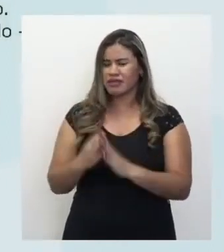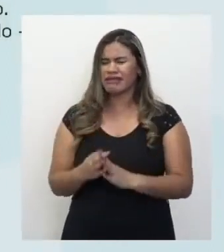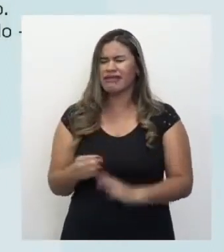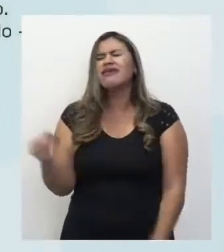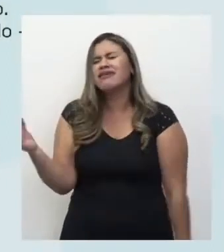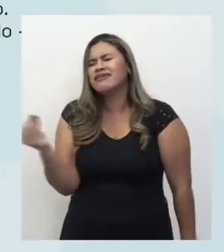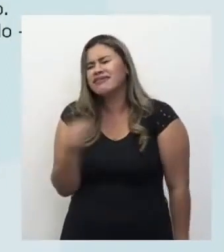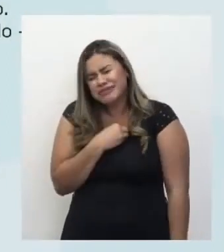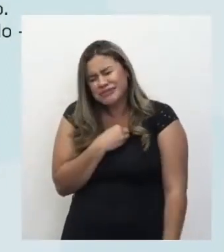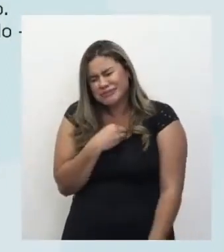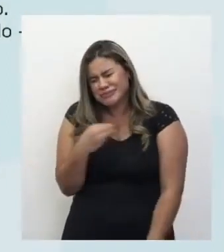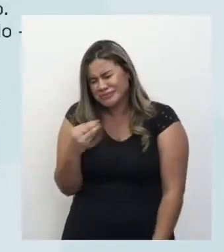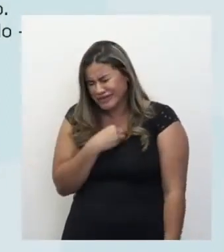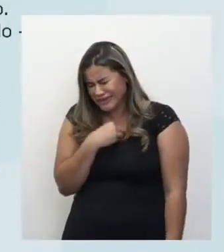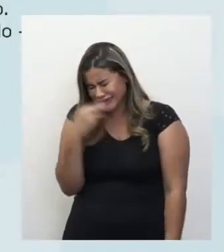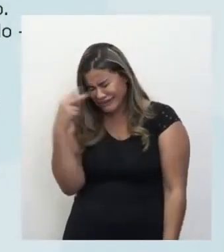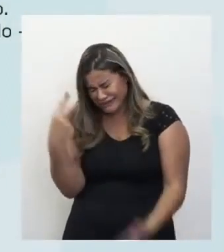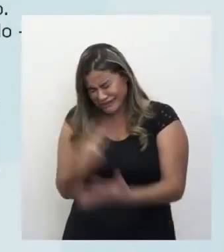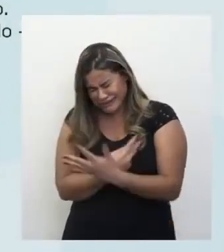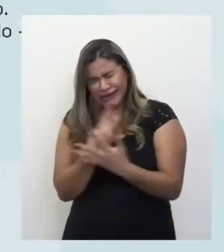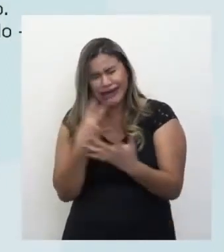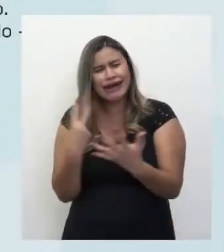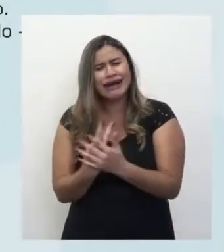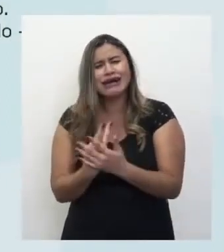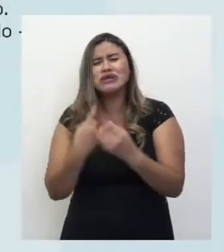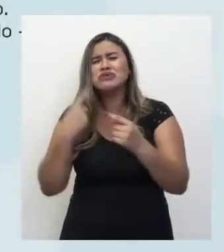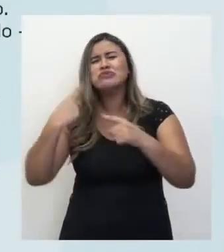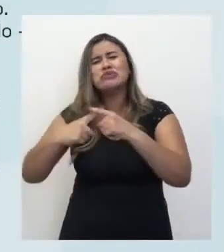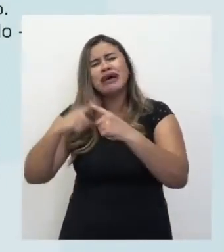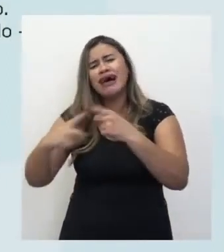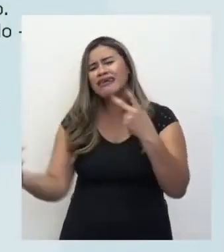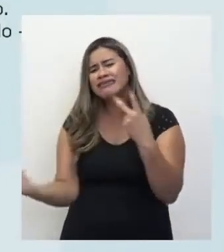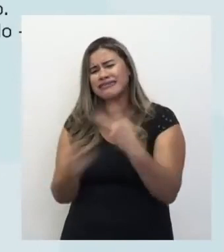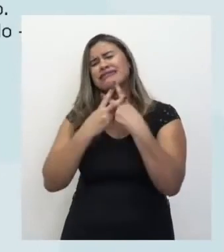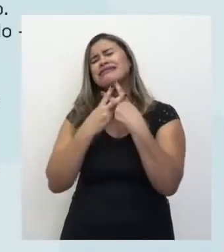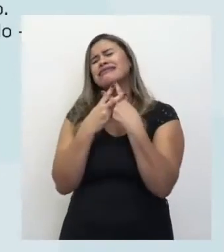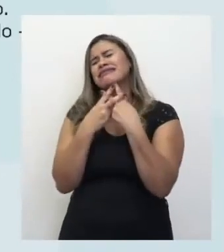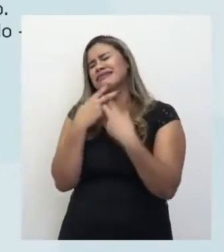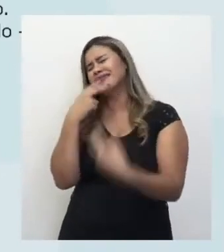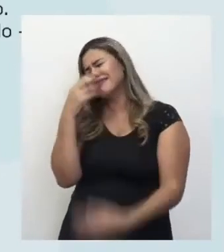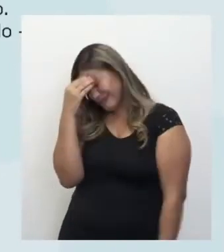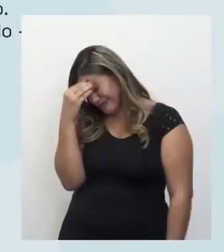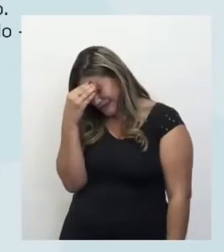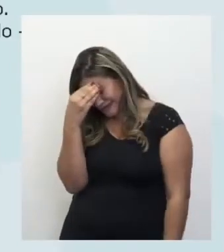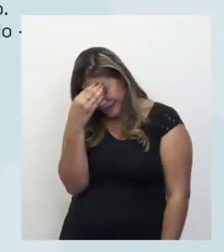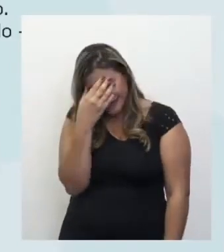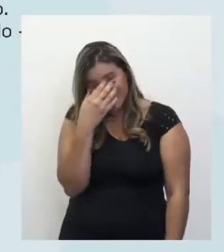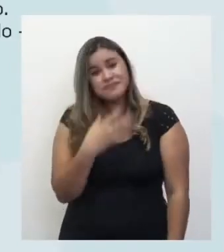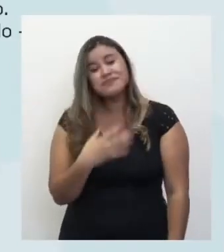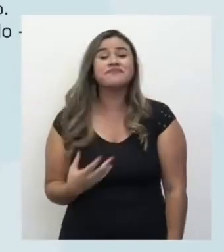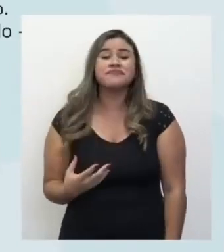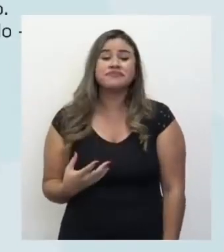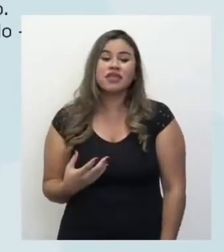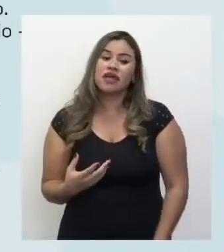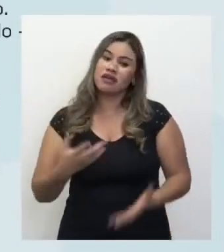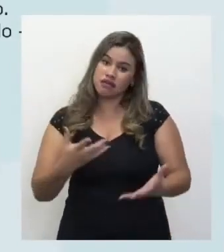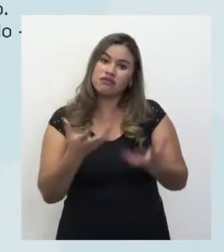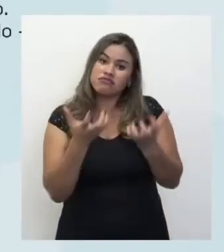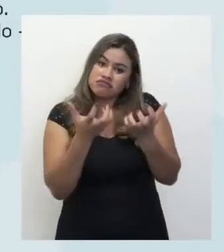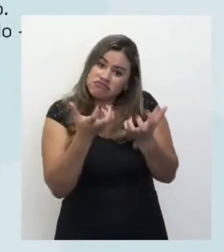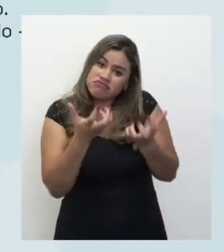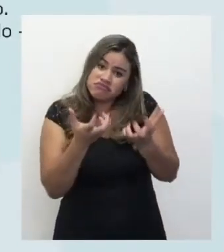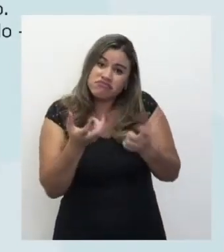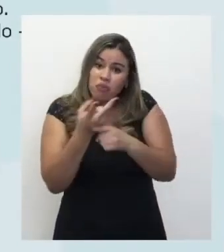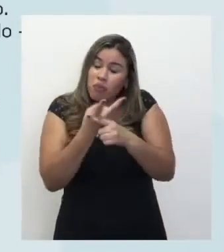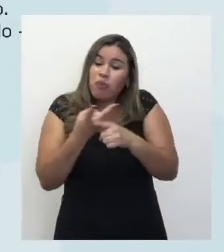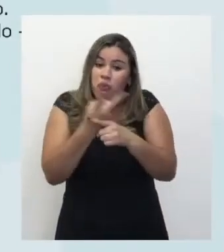foi o meu? Por que me dás tal prisão? O escudeiro responde: vós buscastes discrição, né? O escudeiro é o